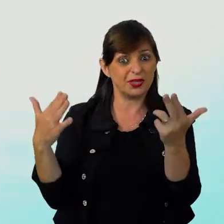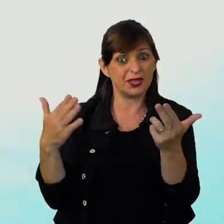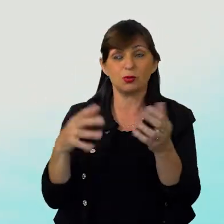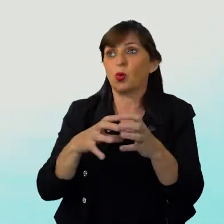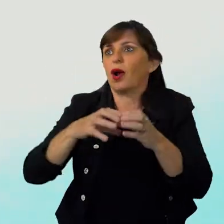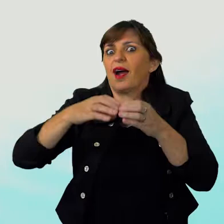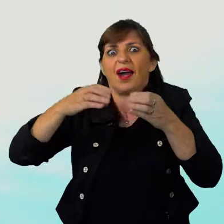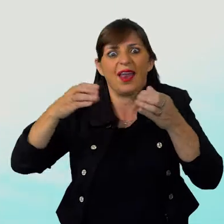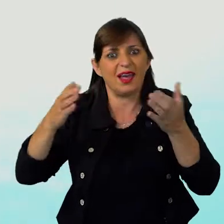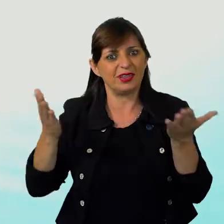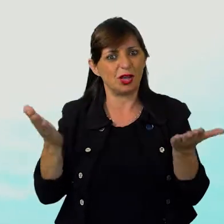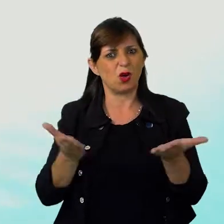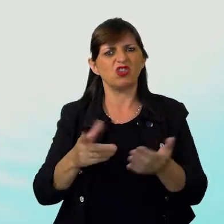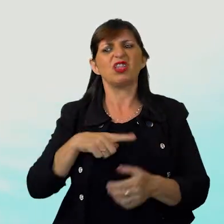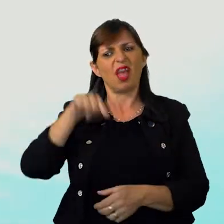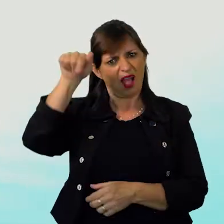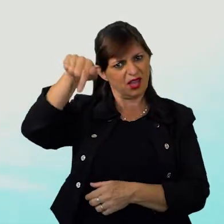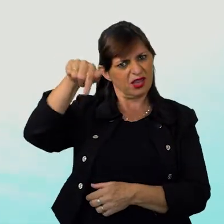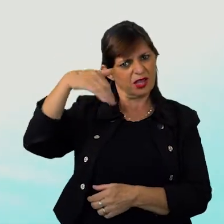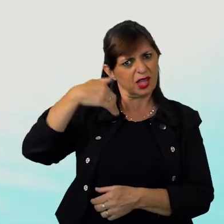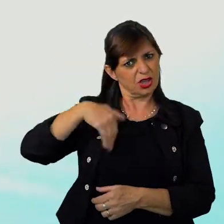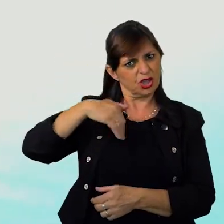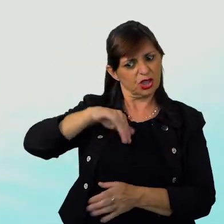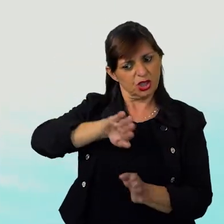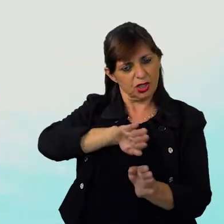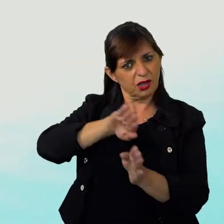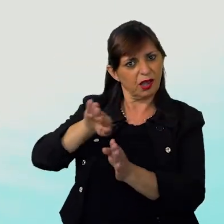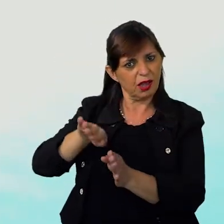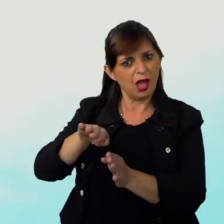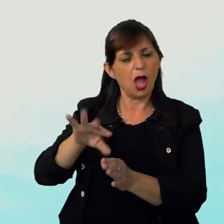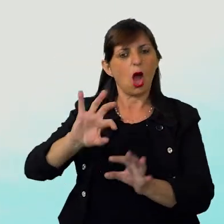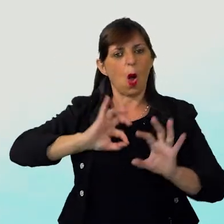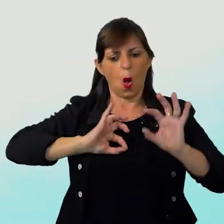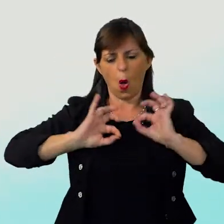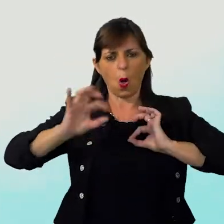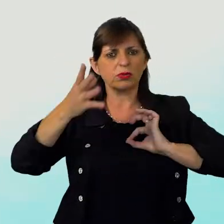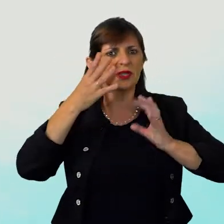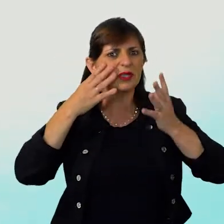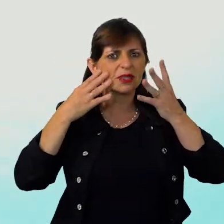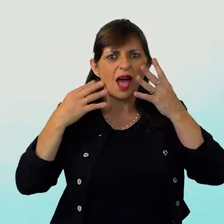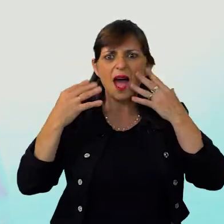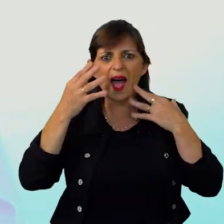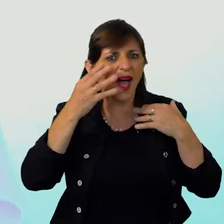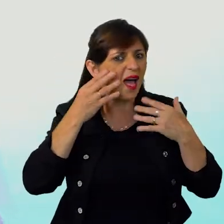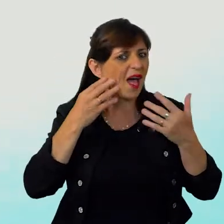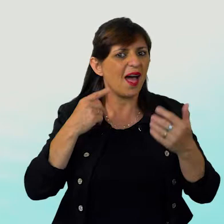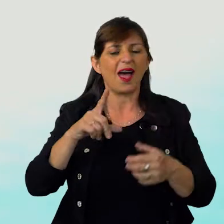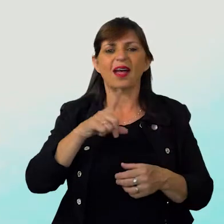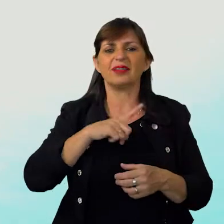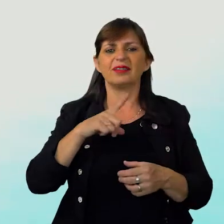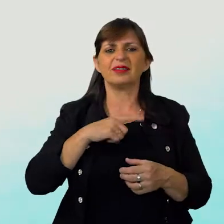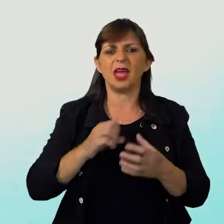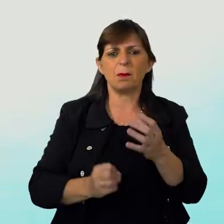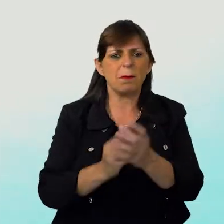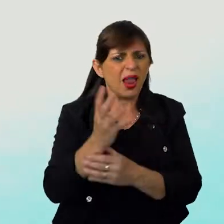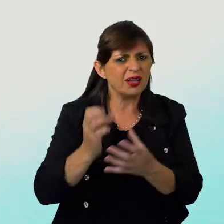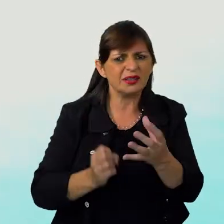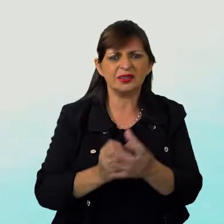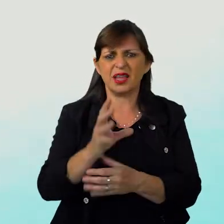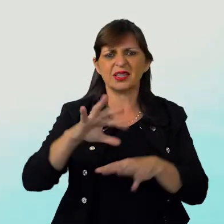é onça e vai ser tanta ainda um pouco do gás que você tem a fauna EA Flora